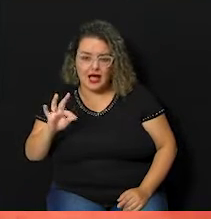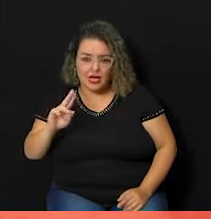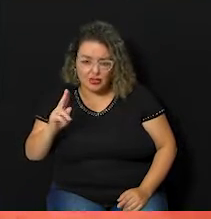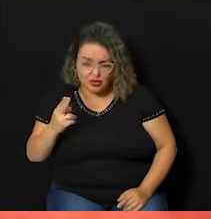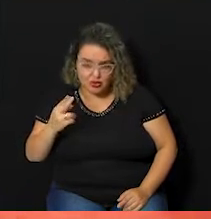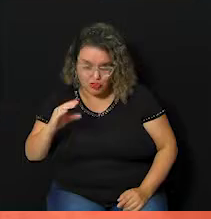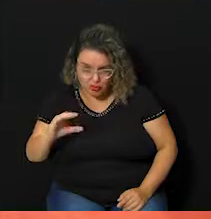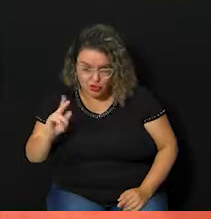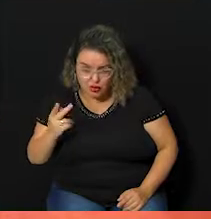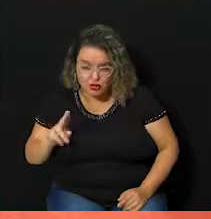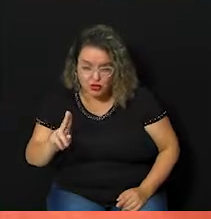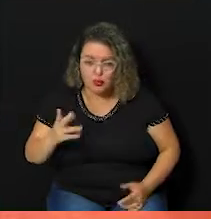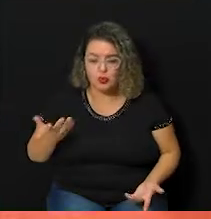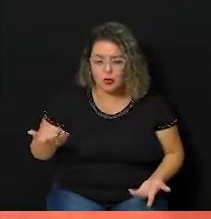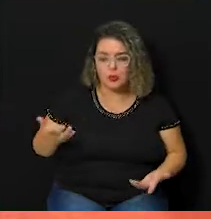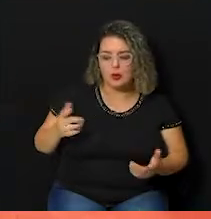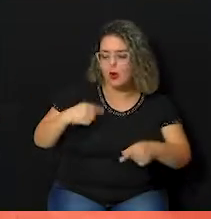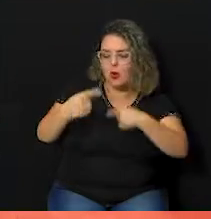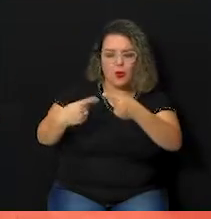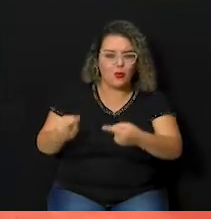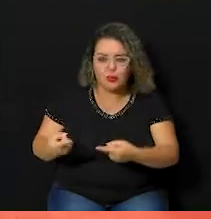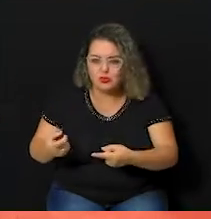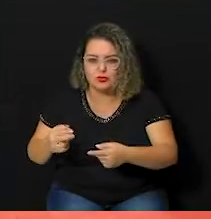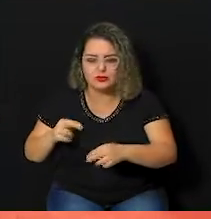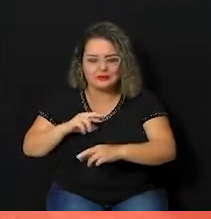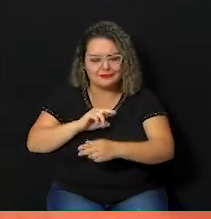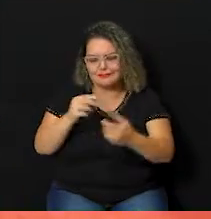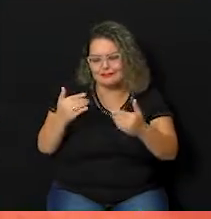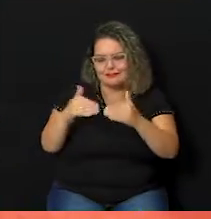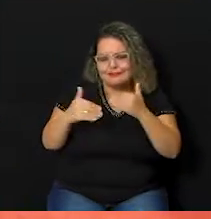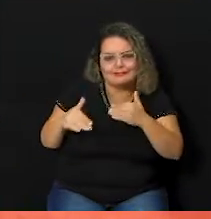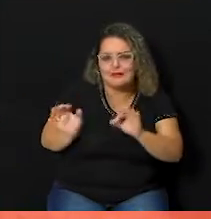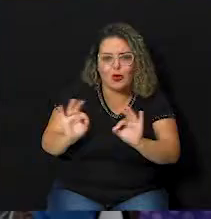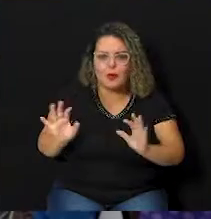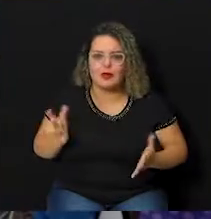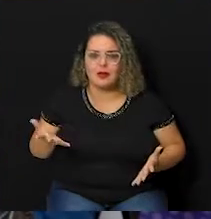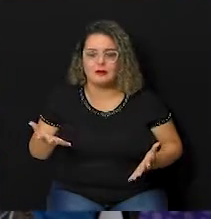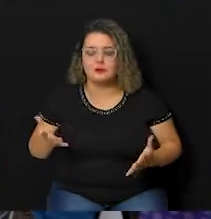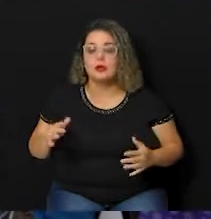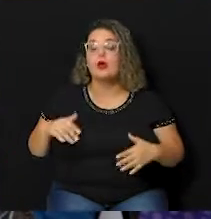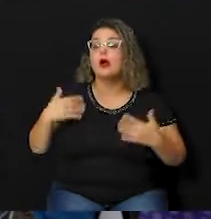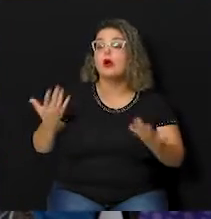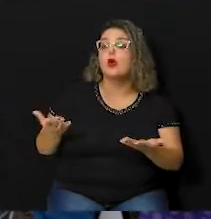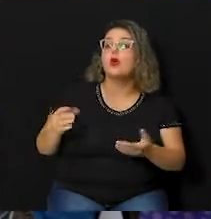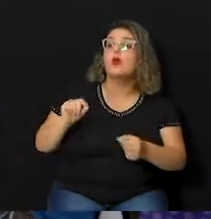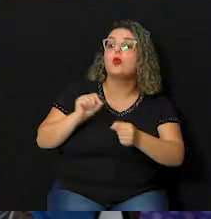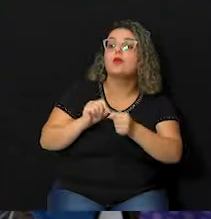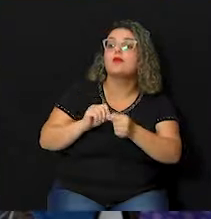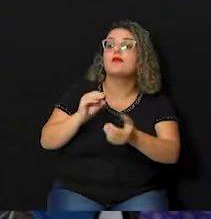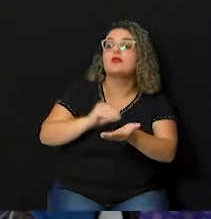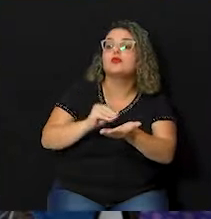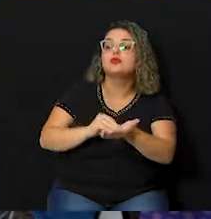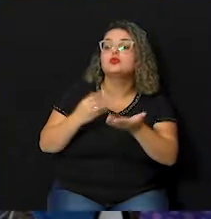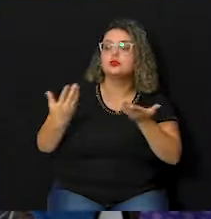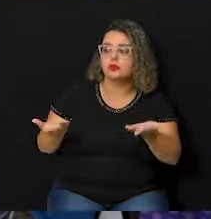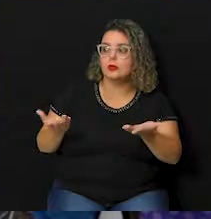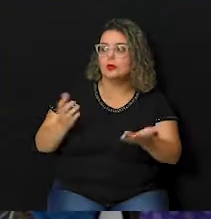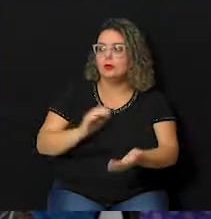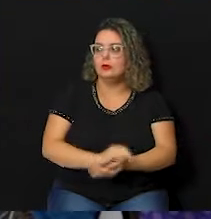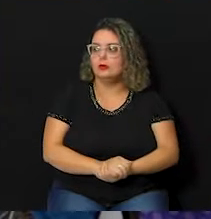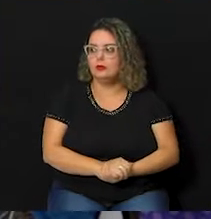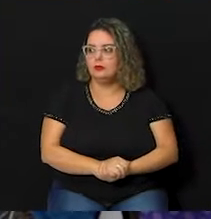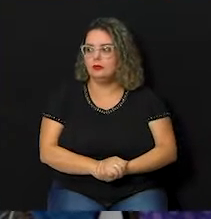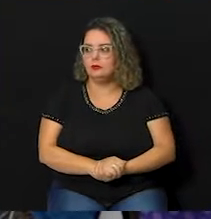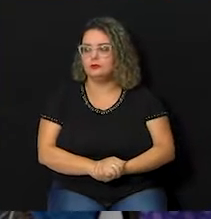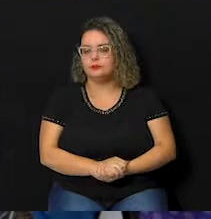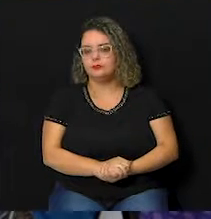projeto autoral que você criou o personagem, qual foi o seu último lançamento? O último? O